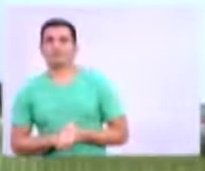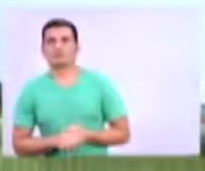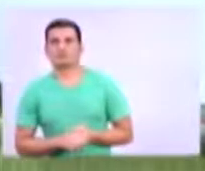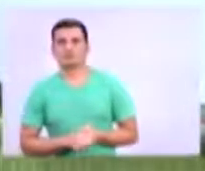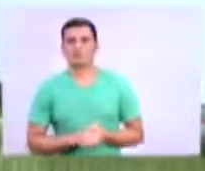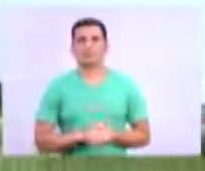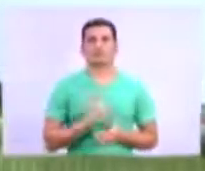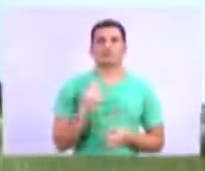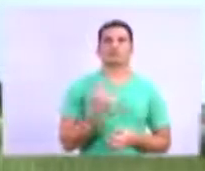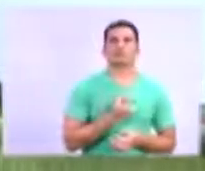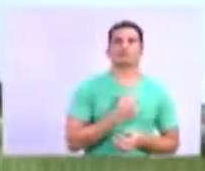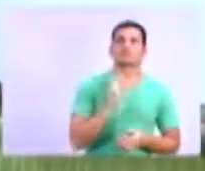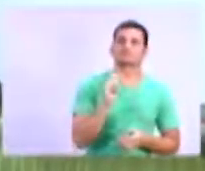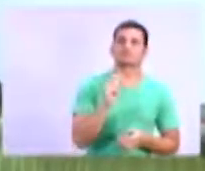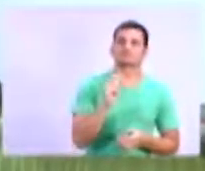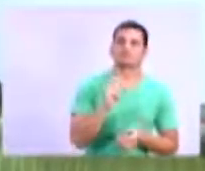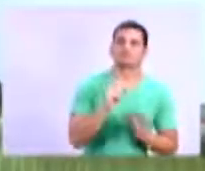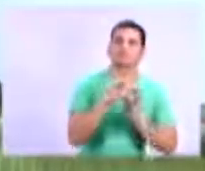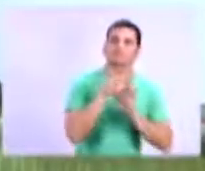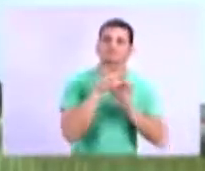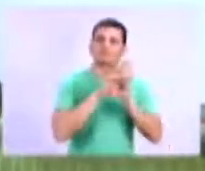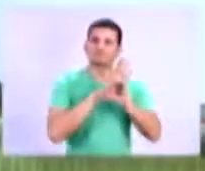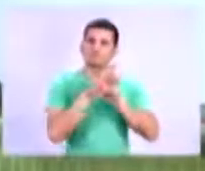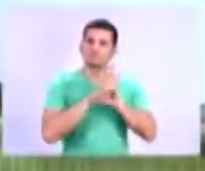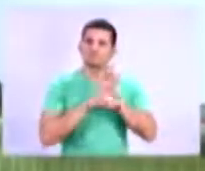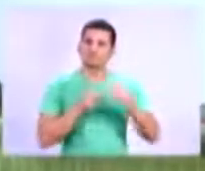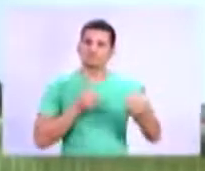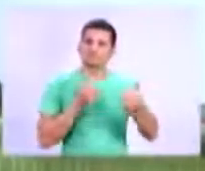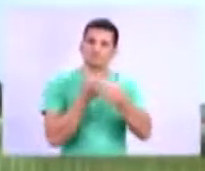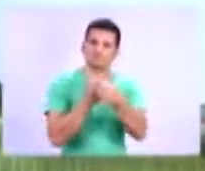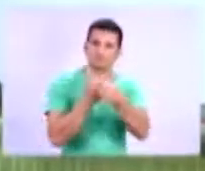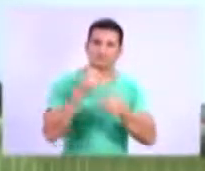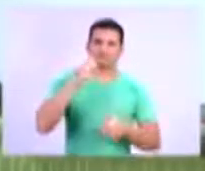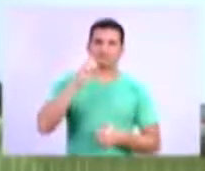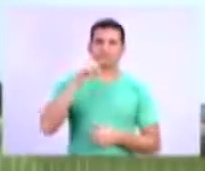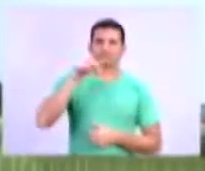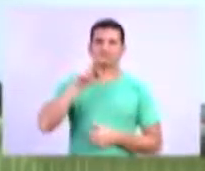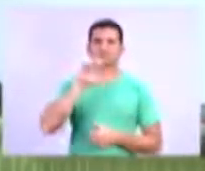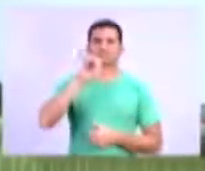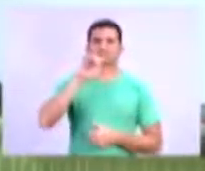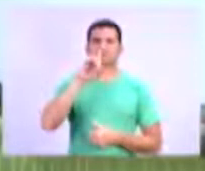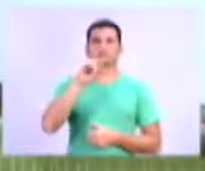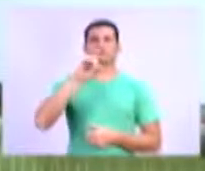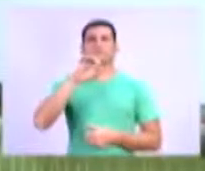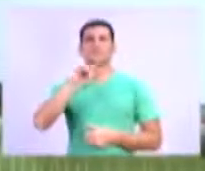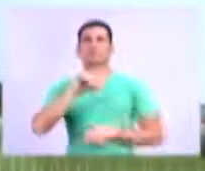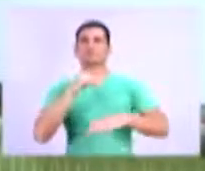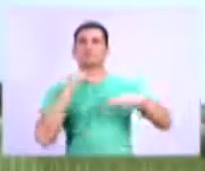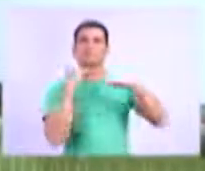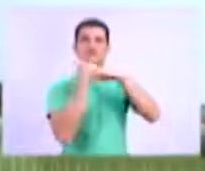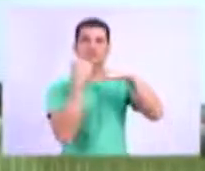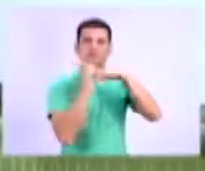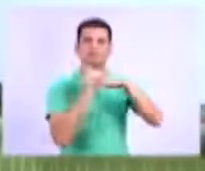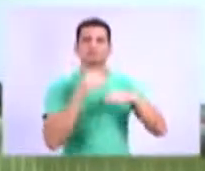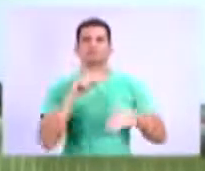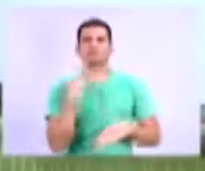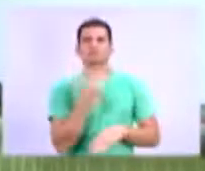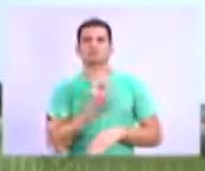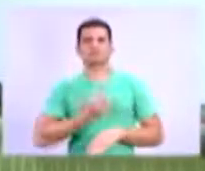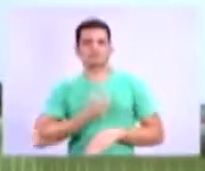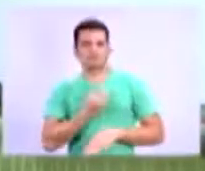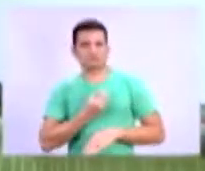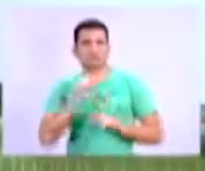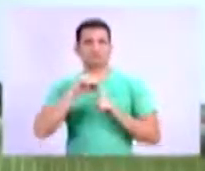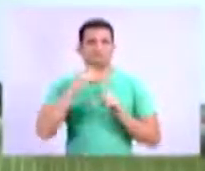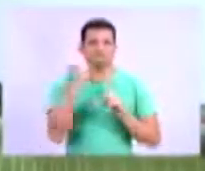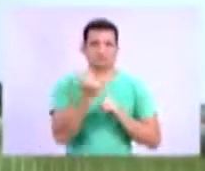um conceito, uma proximidade da ideia de equidade. Ou seja, se nós vivemos em uma sociedade em que nós